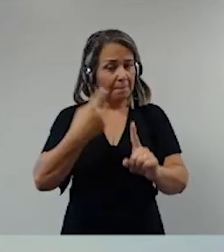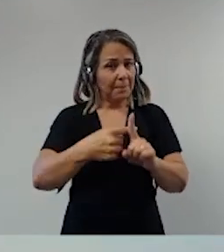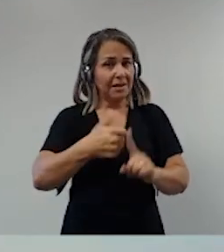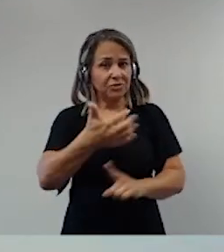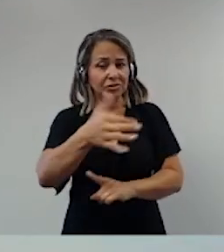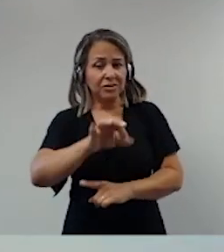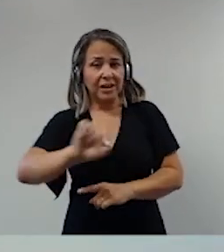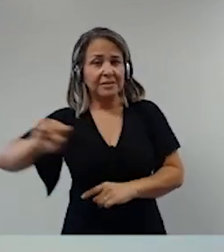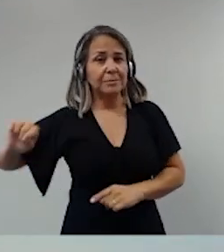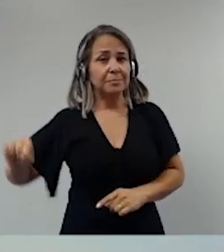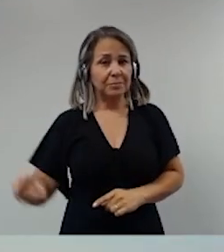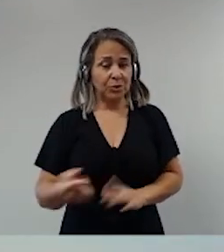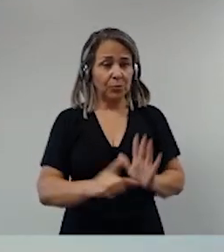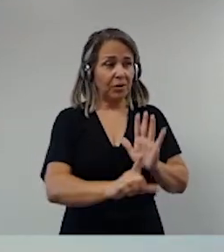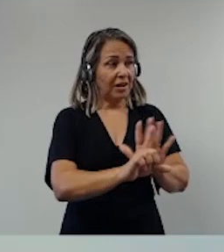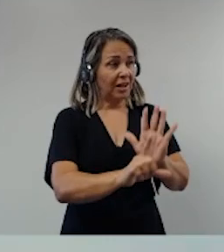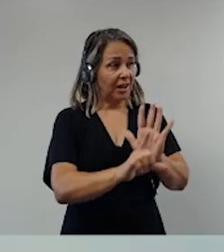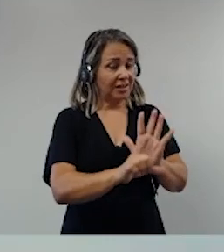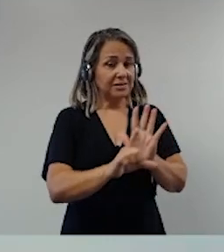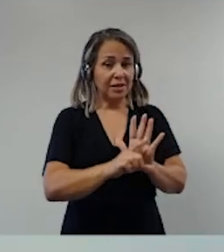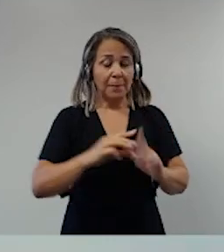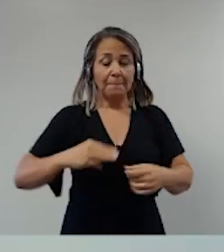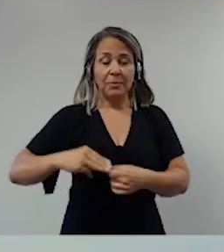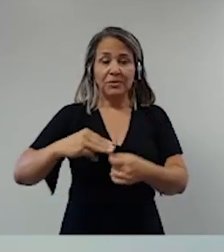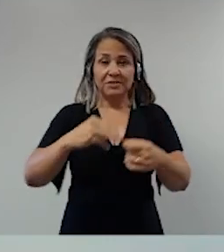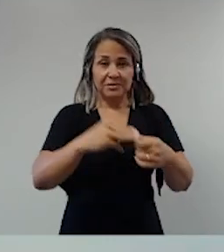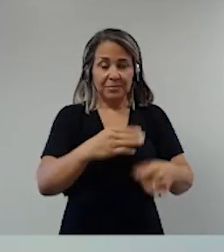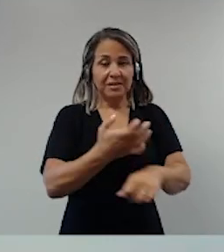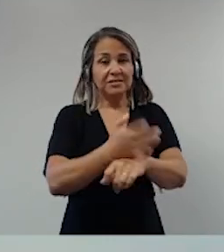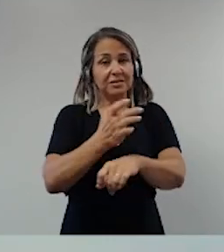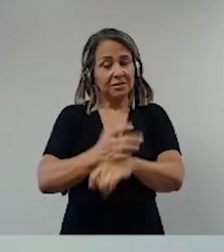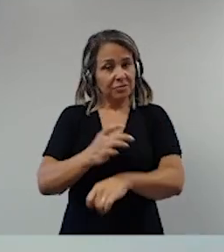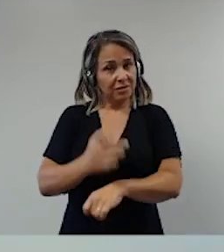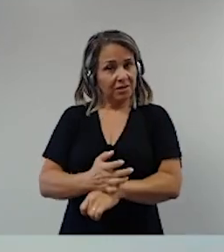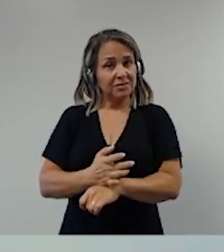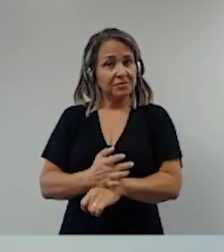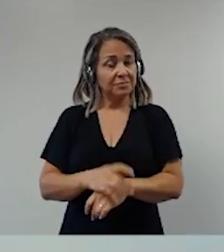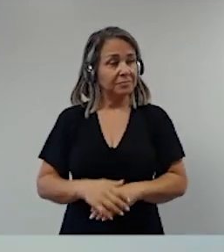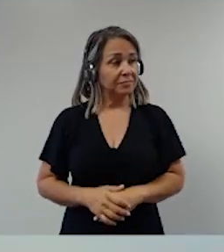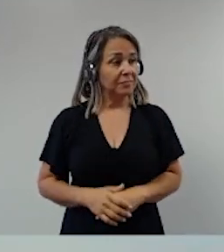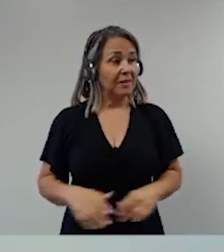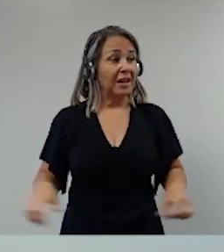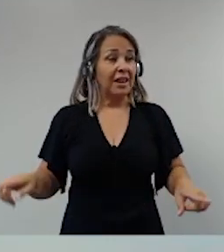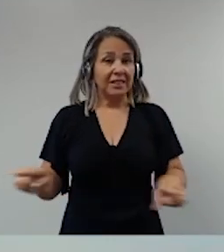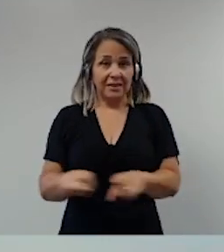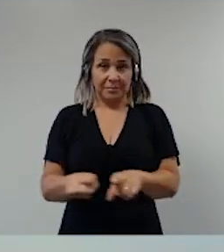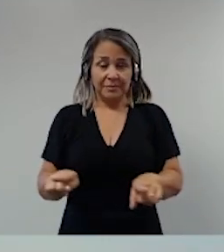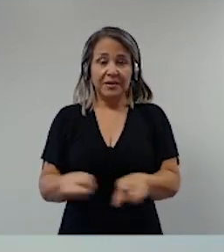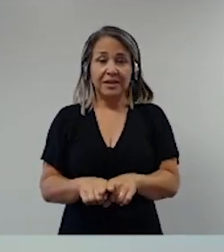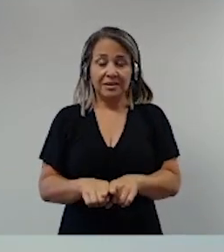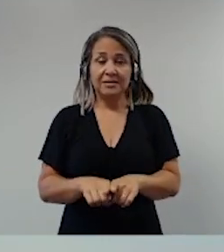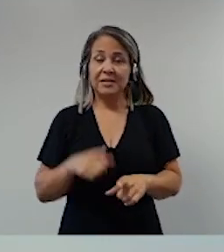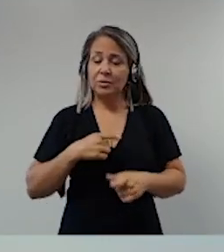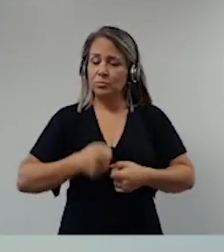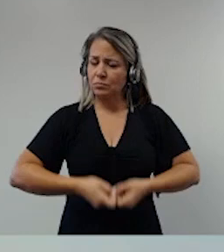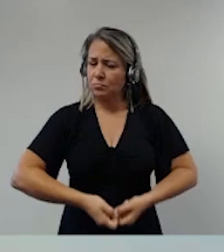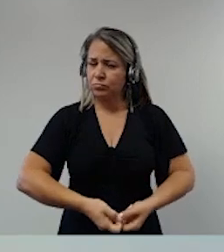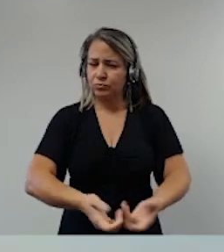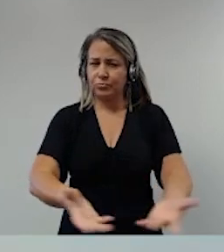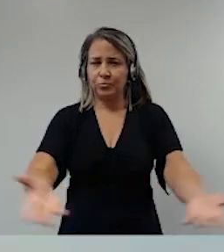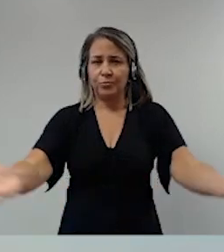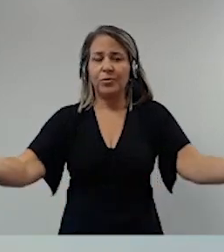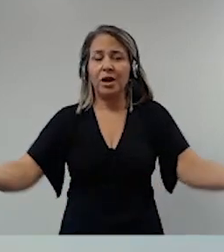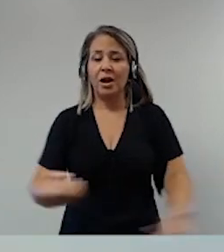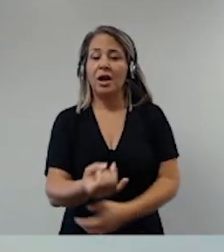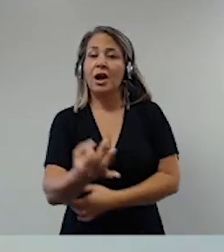de 10 mil leis municipais e estaduais, além de uma vasta quantidade